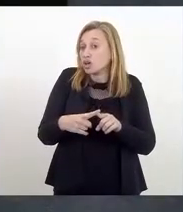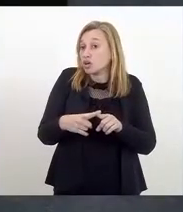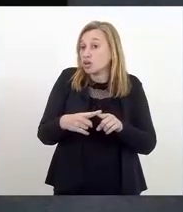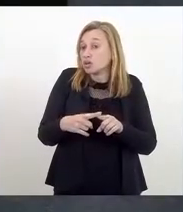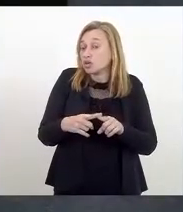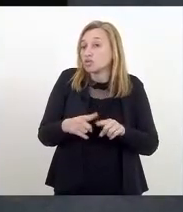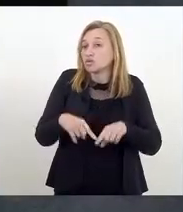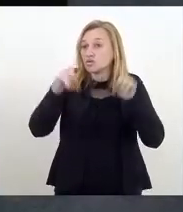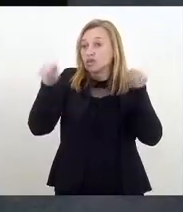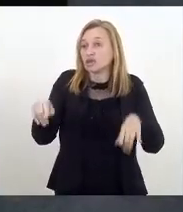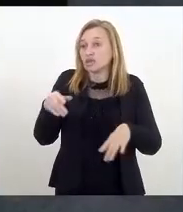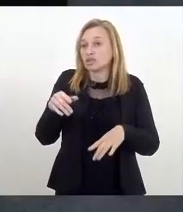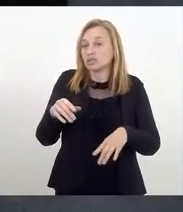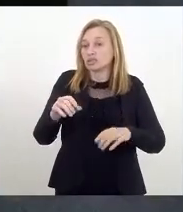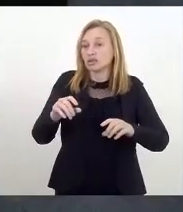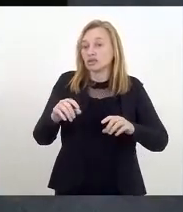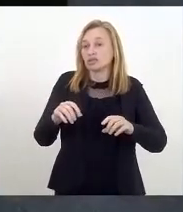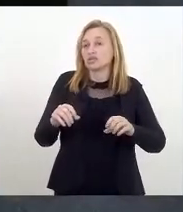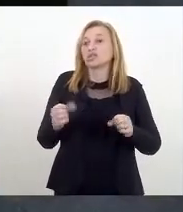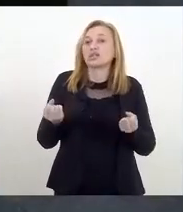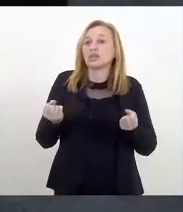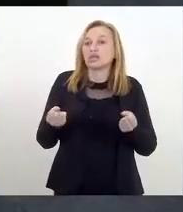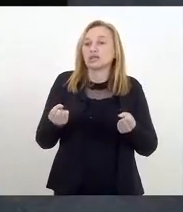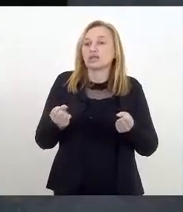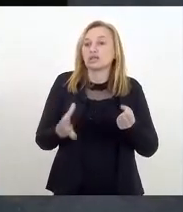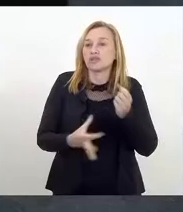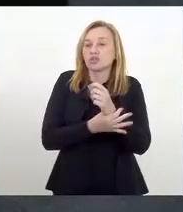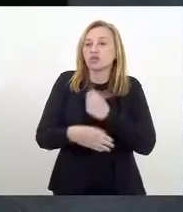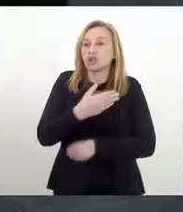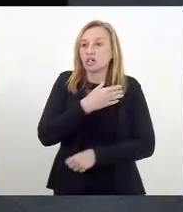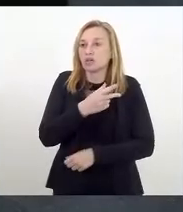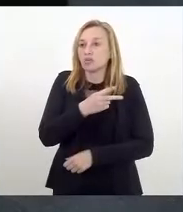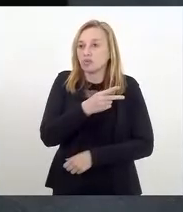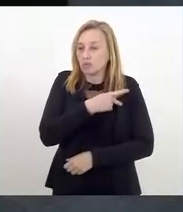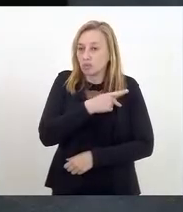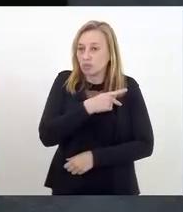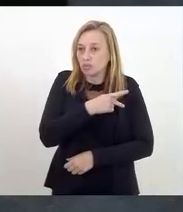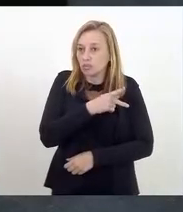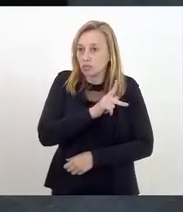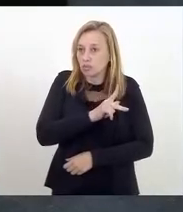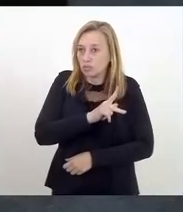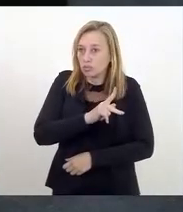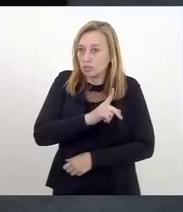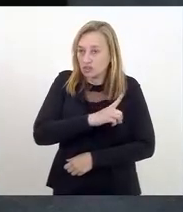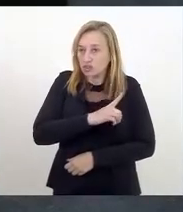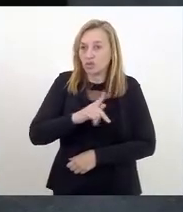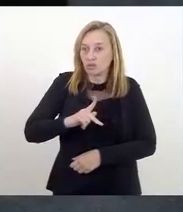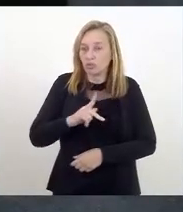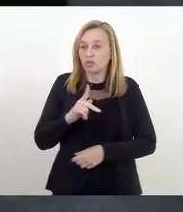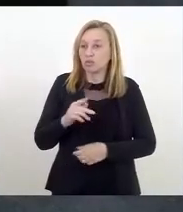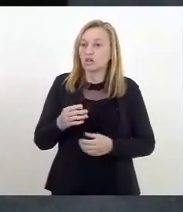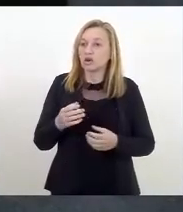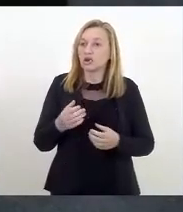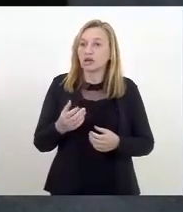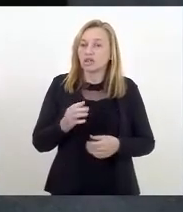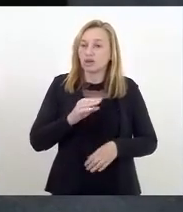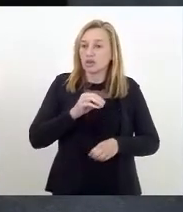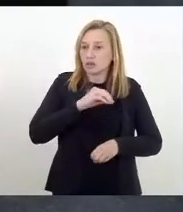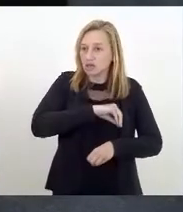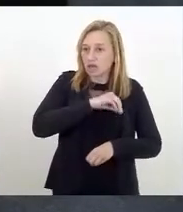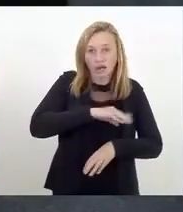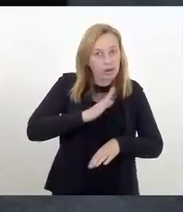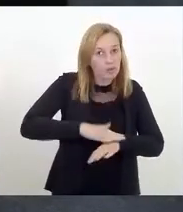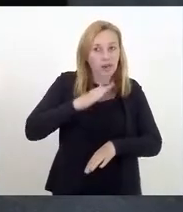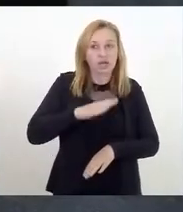muito mais do que eles estão ganhando. Então, assim, eu gostaria também que os policiais tivessem essa ajuda do governo no sentido não mais se alimentarem com R$ 8